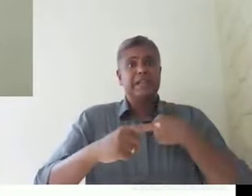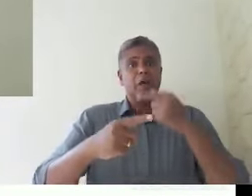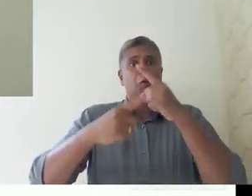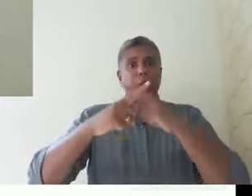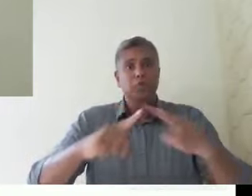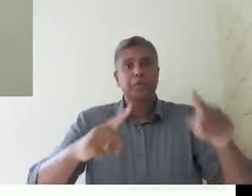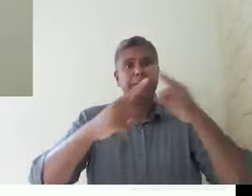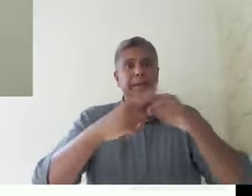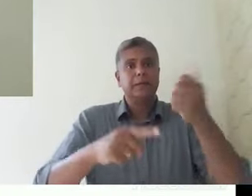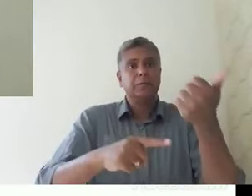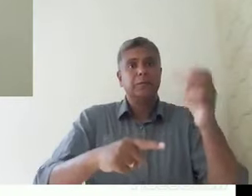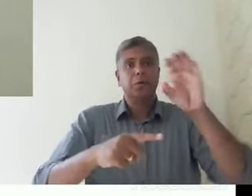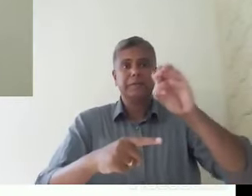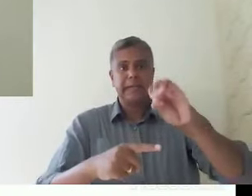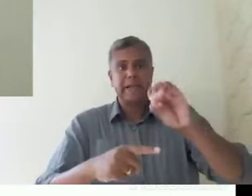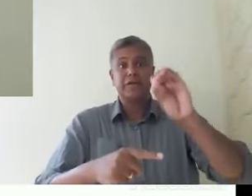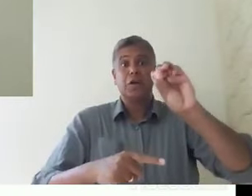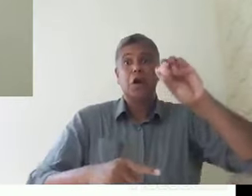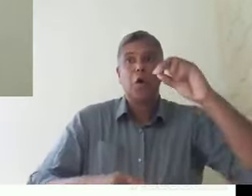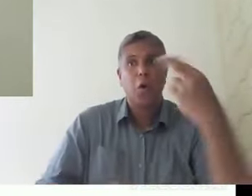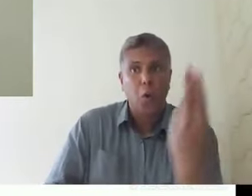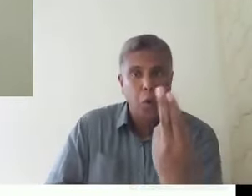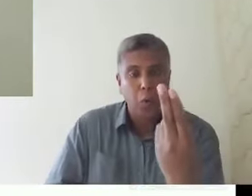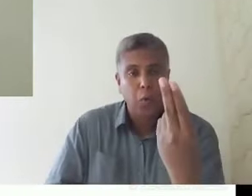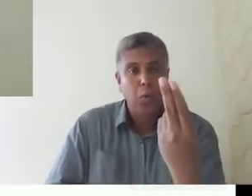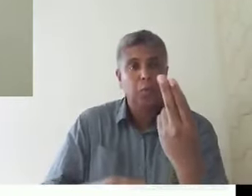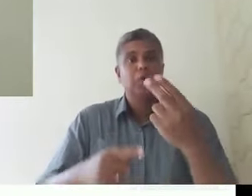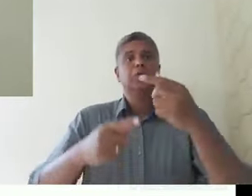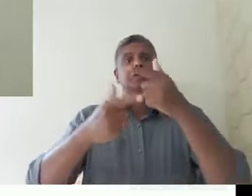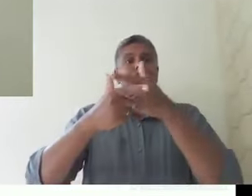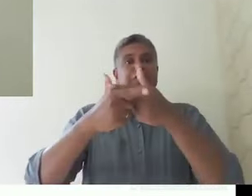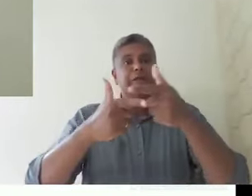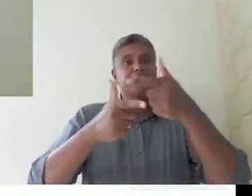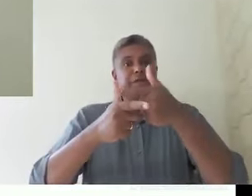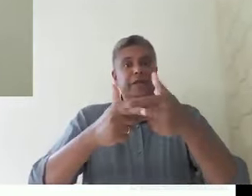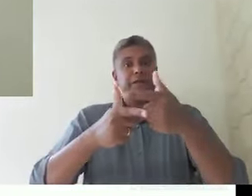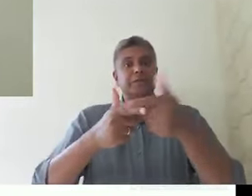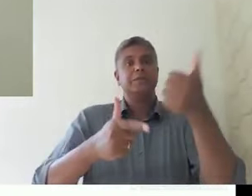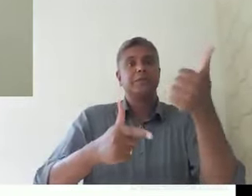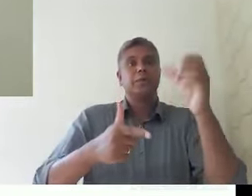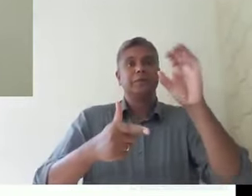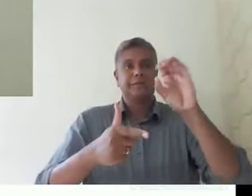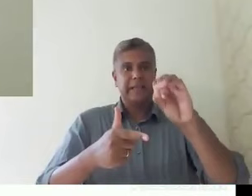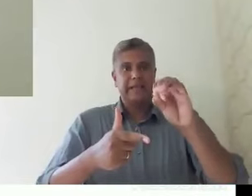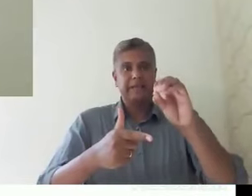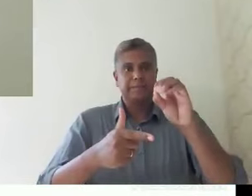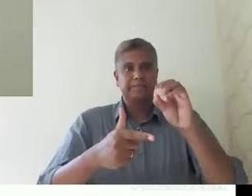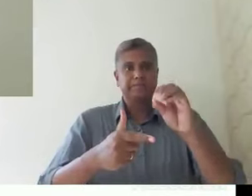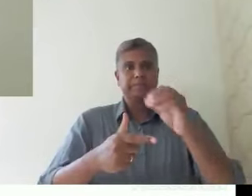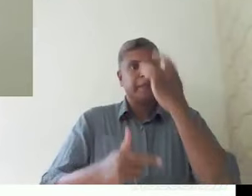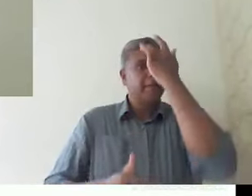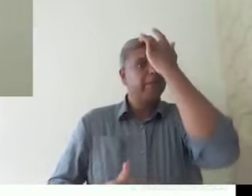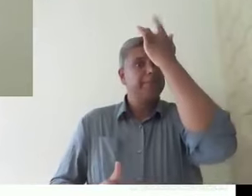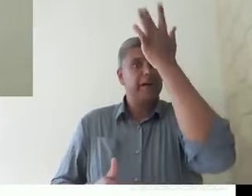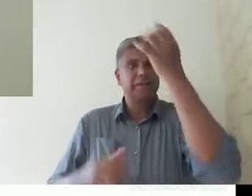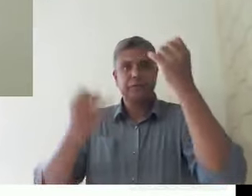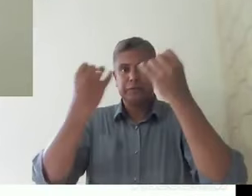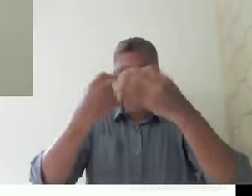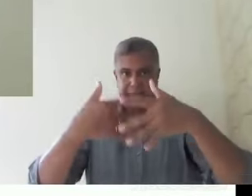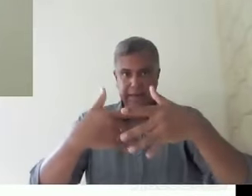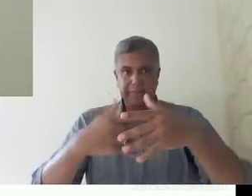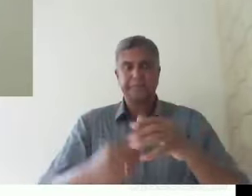por 10 ou divide por 10. Se a gente for analisar isso com um exemplo prático,